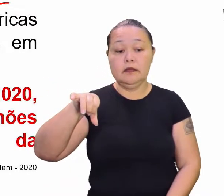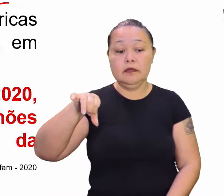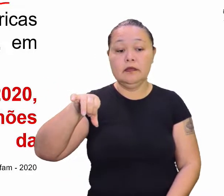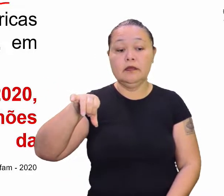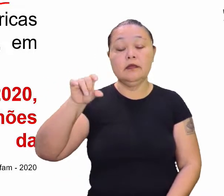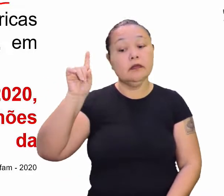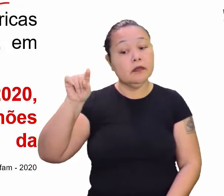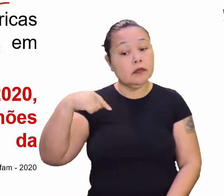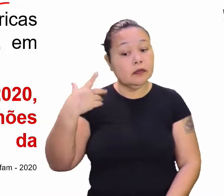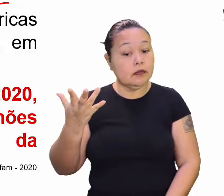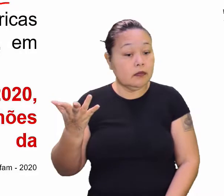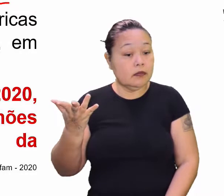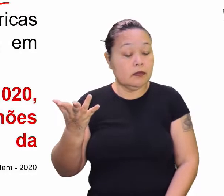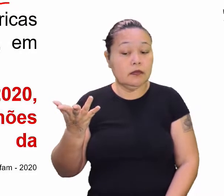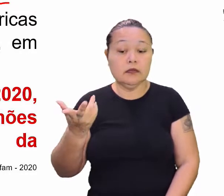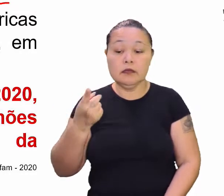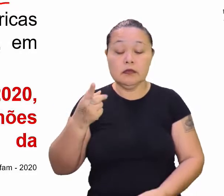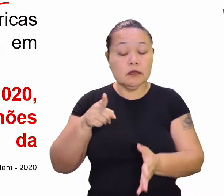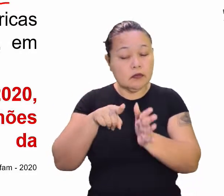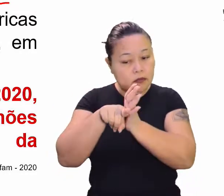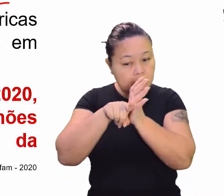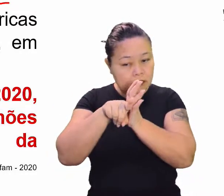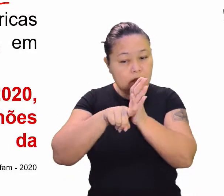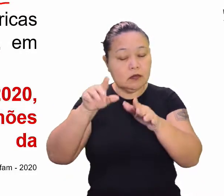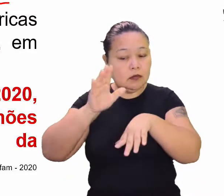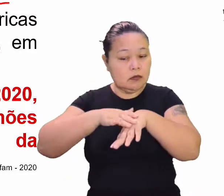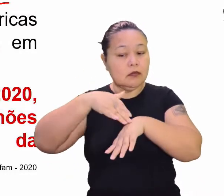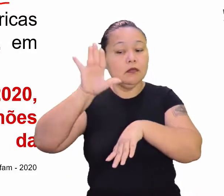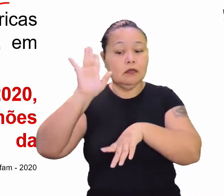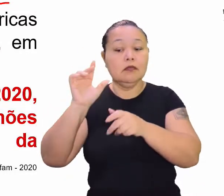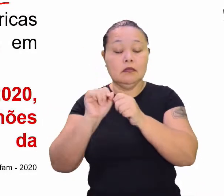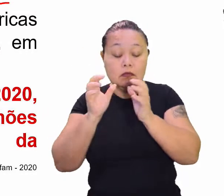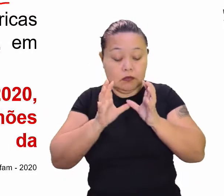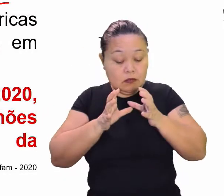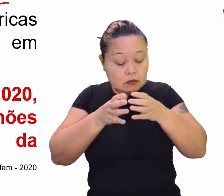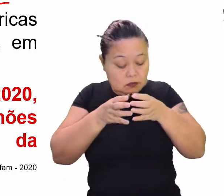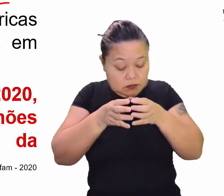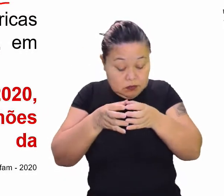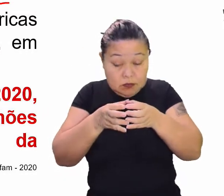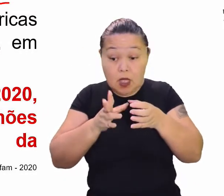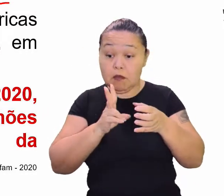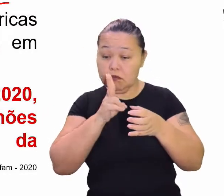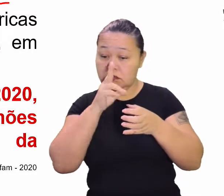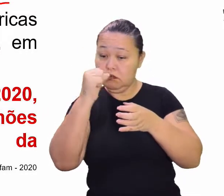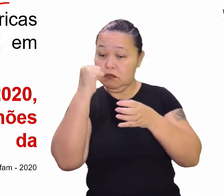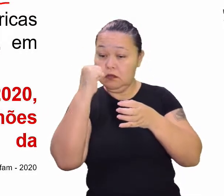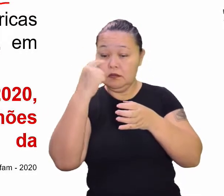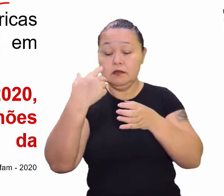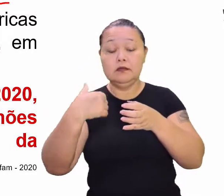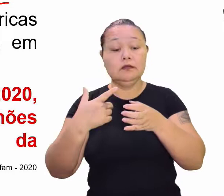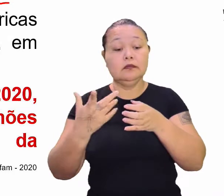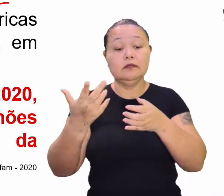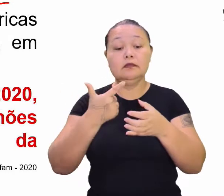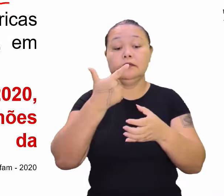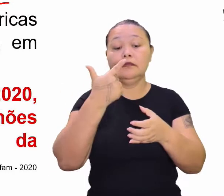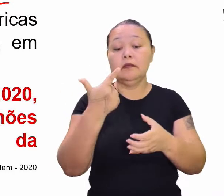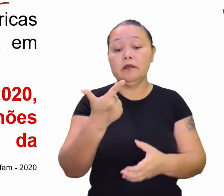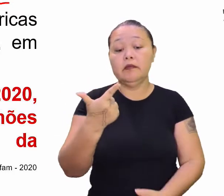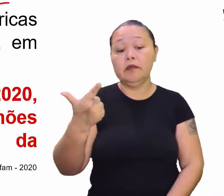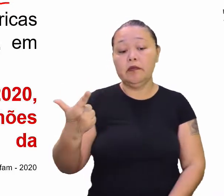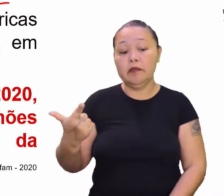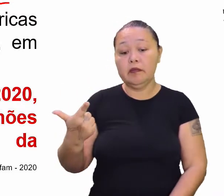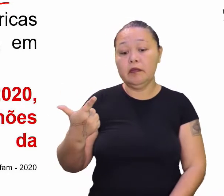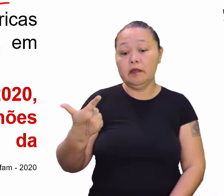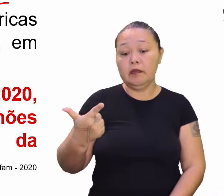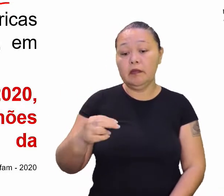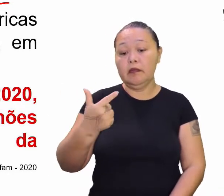E se a gente pesquisar mais, a gente vai ver que essa concentração está mais intensa ainda, Rogério. Isso mesmo. Olha aí, 2020.